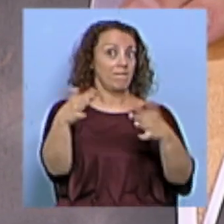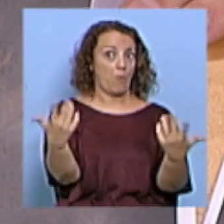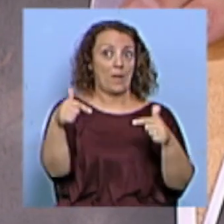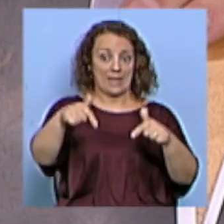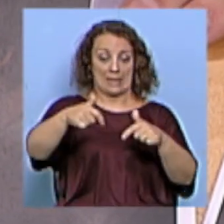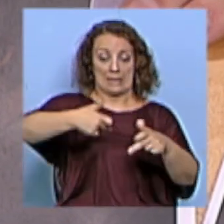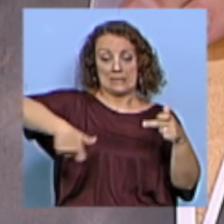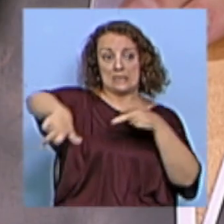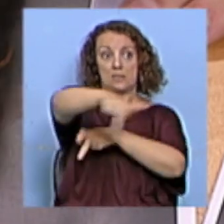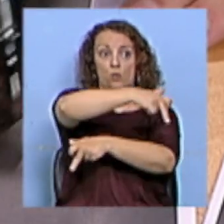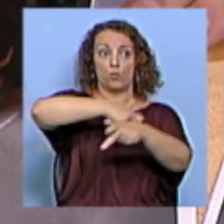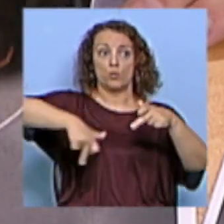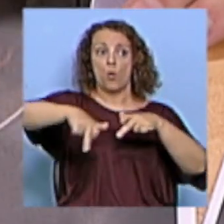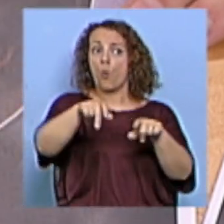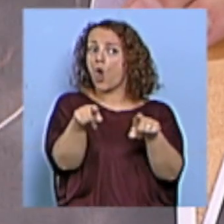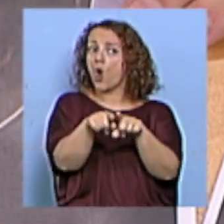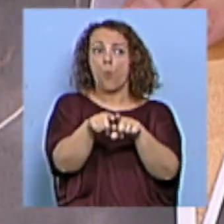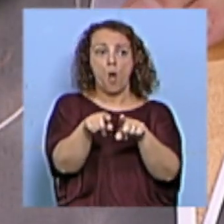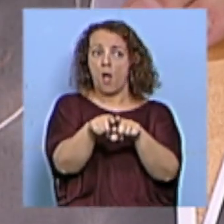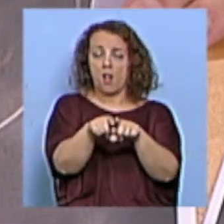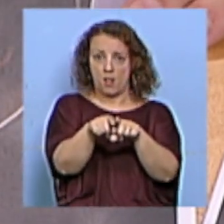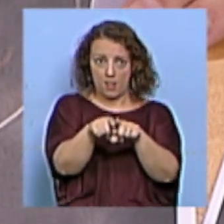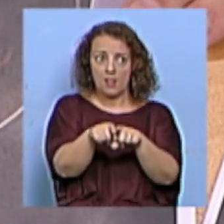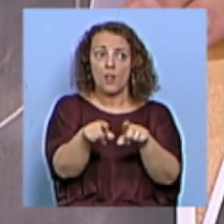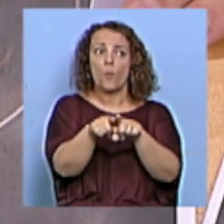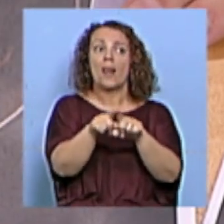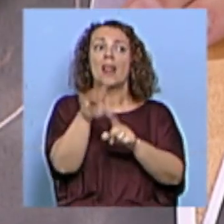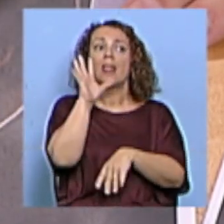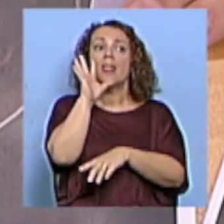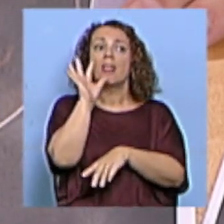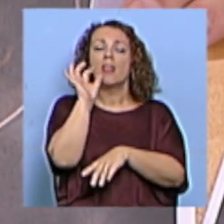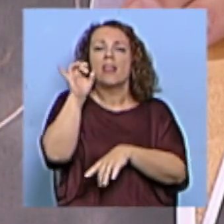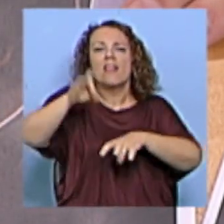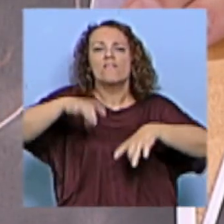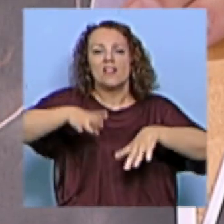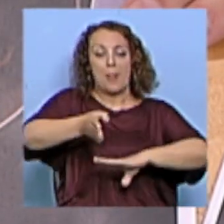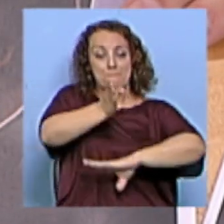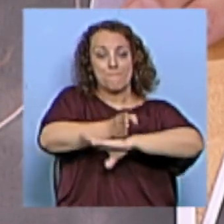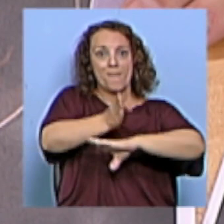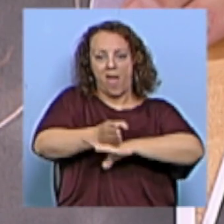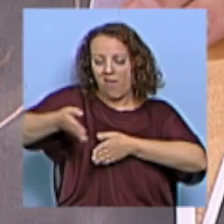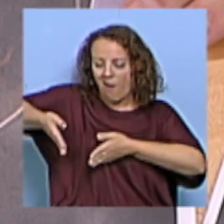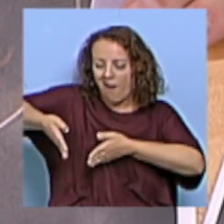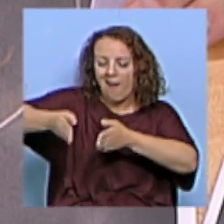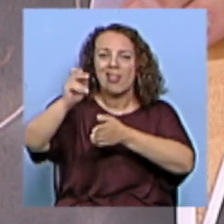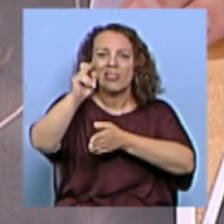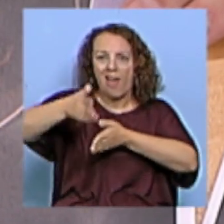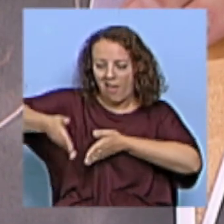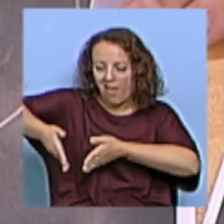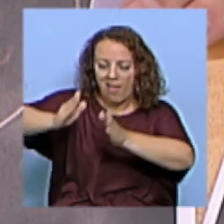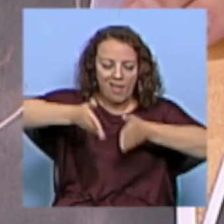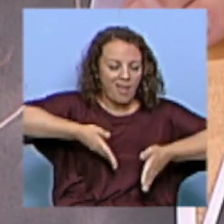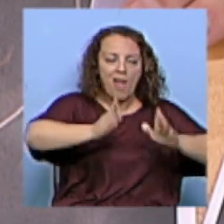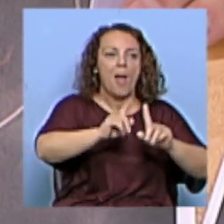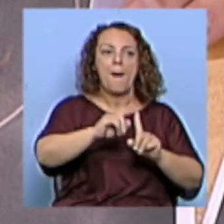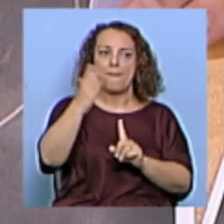aqui é de igual forma. Tentar evitar todos os corredores do meio e circular, sentar primeiro